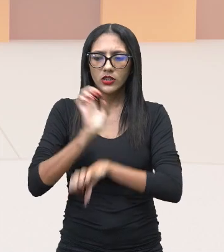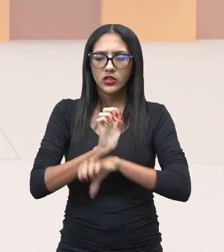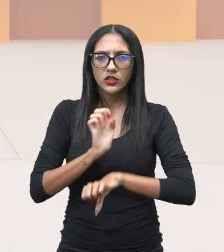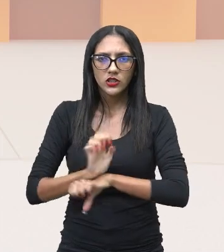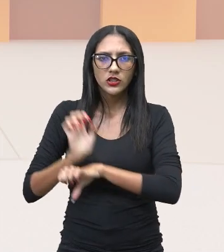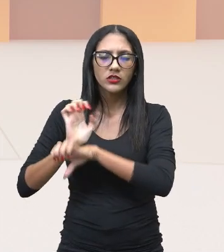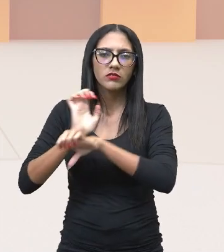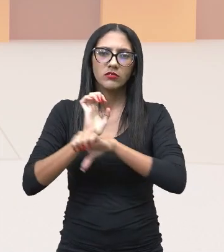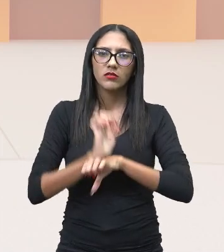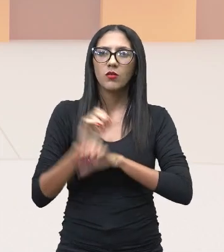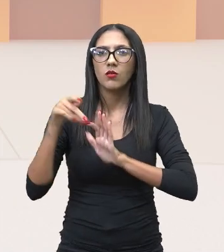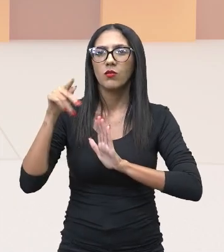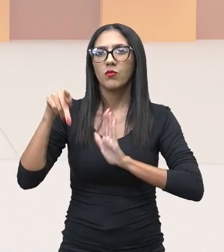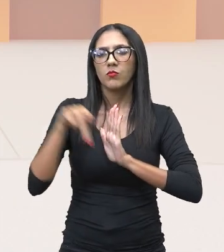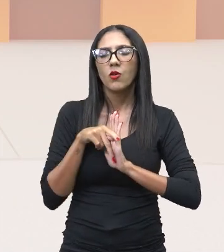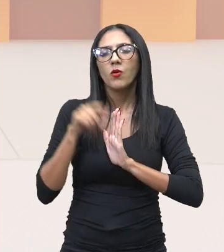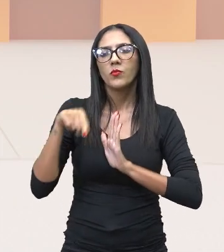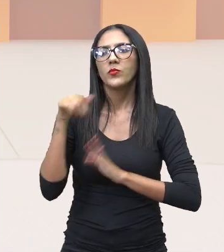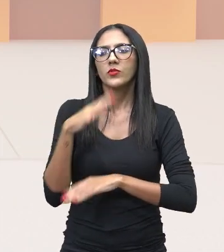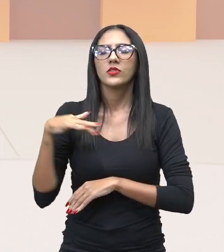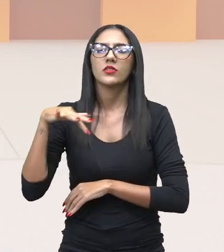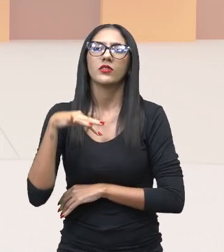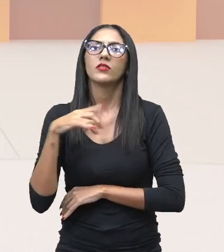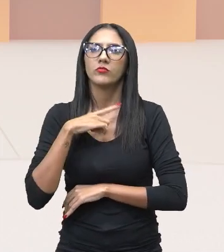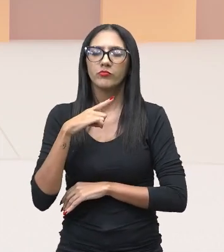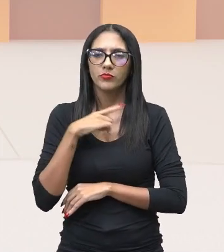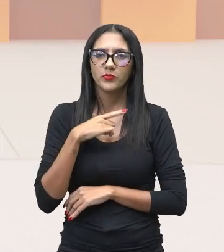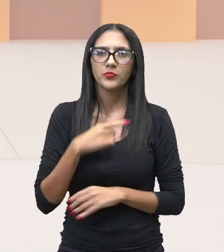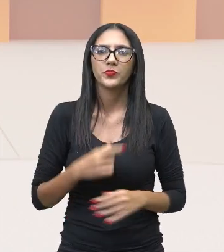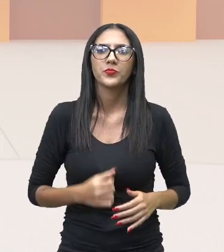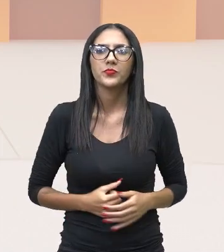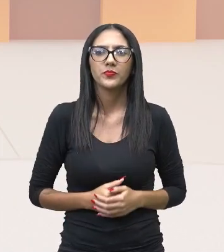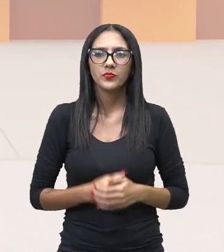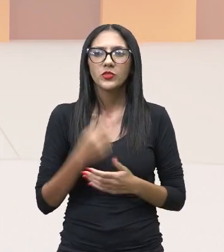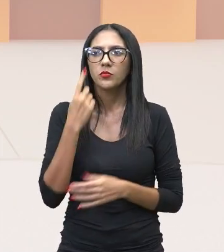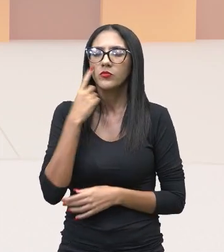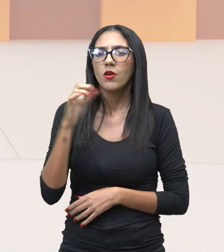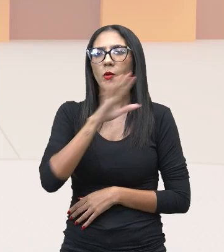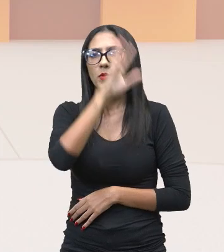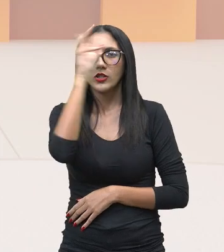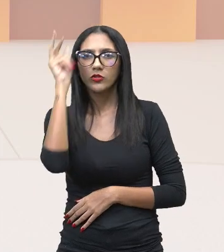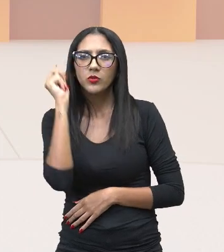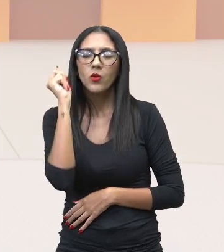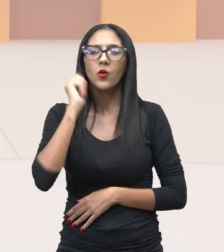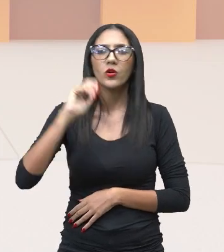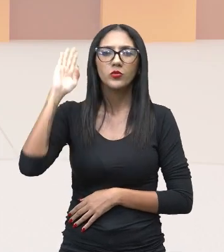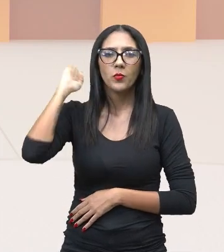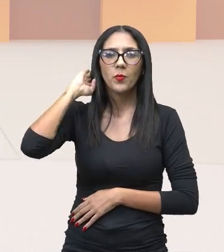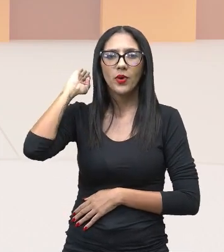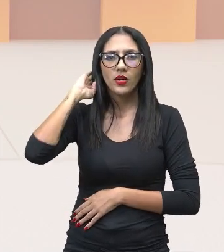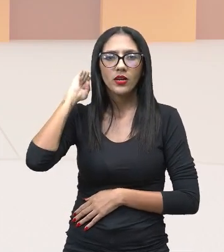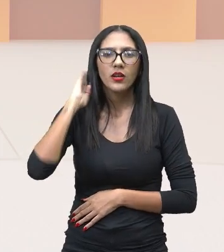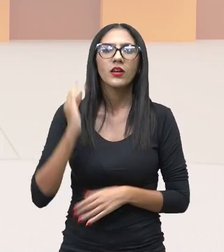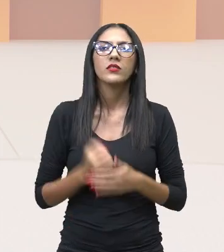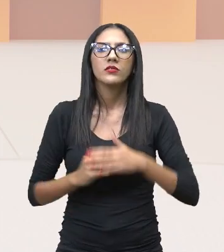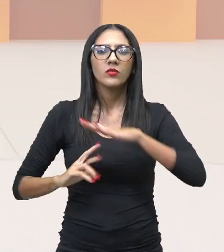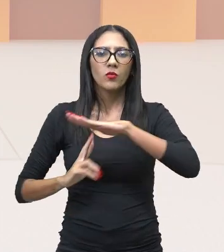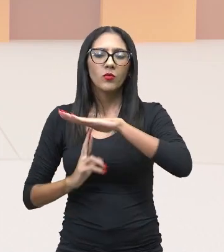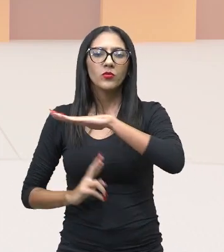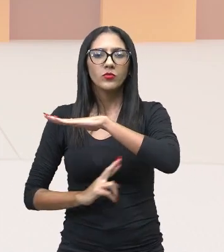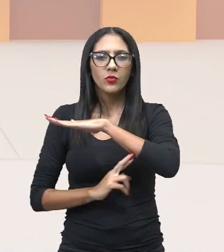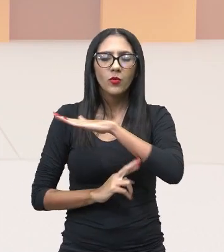oficiais do território brasileiro, né? Onde fica aí o Amazonas, o Pará, Rondônia,